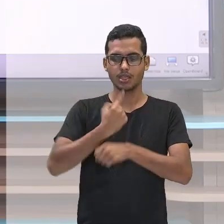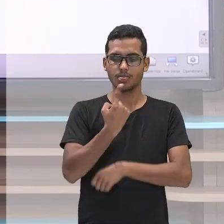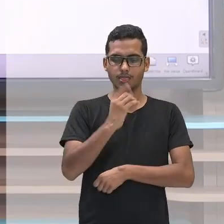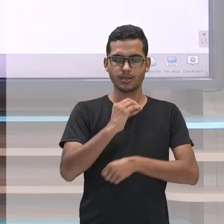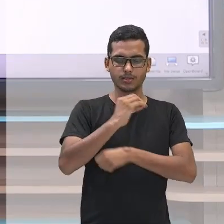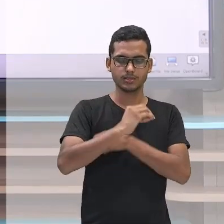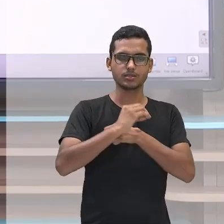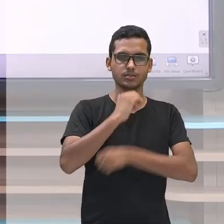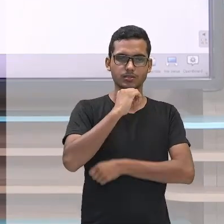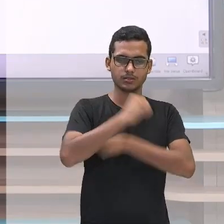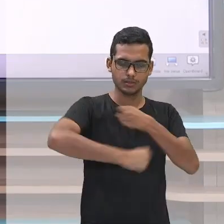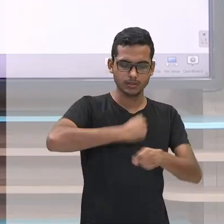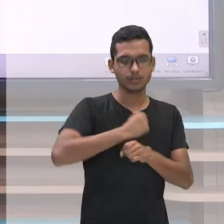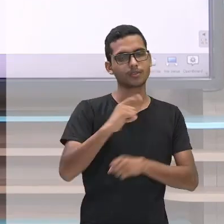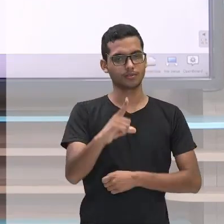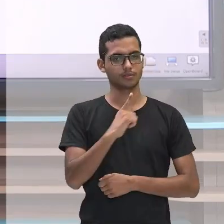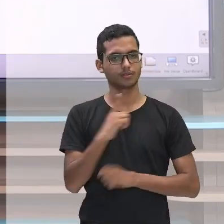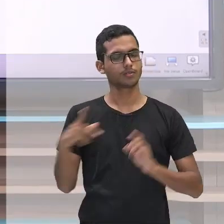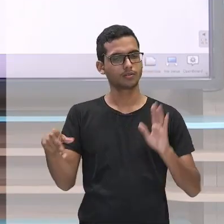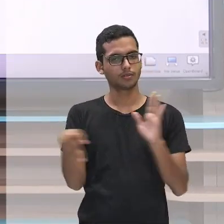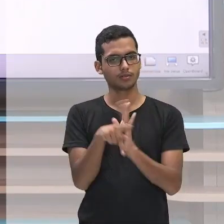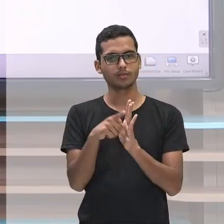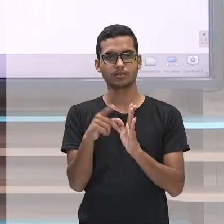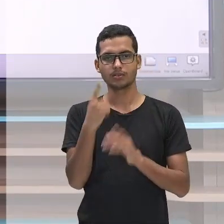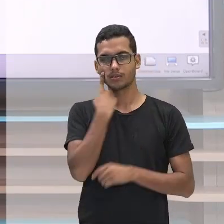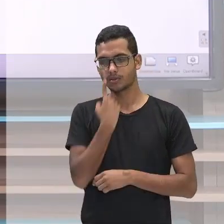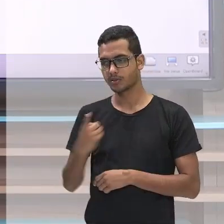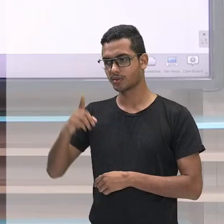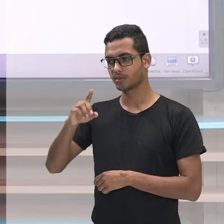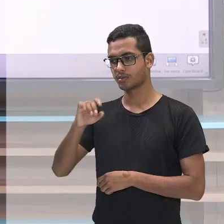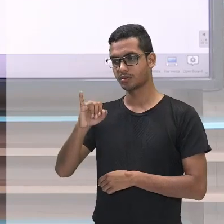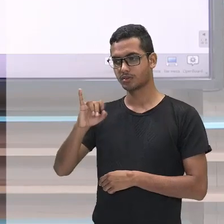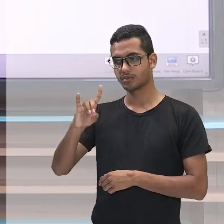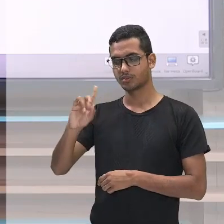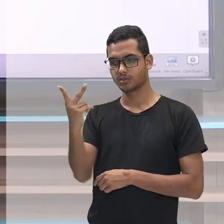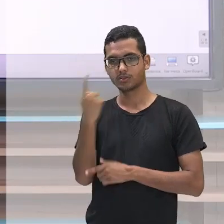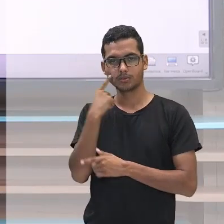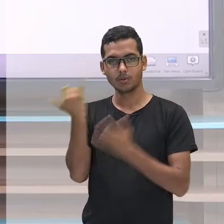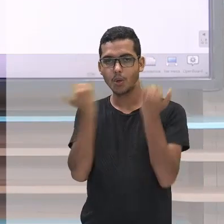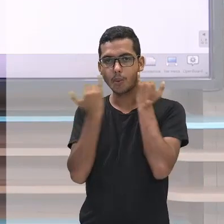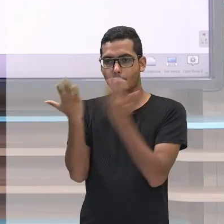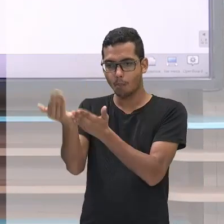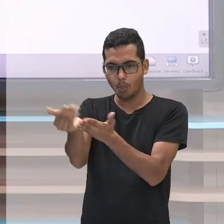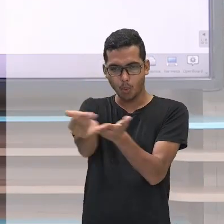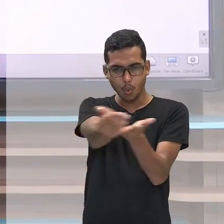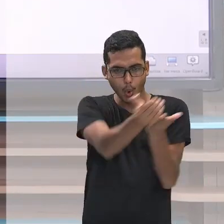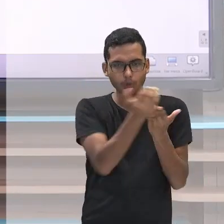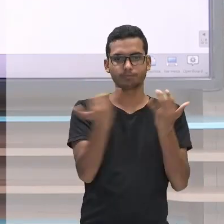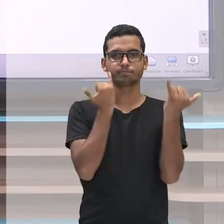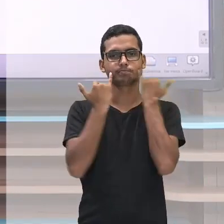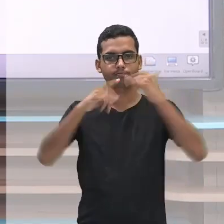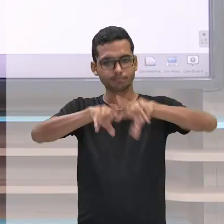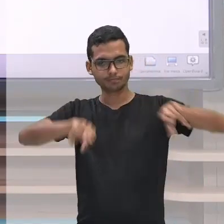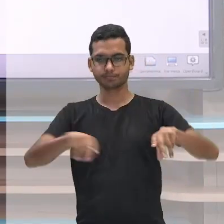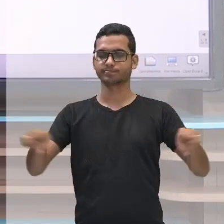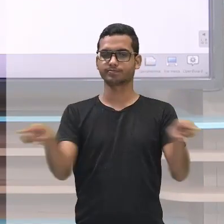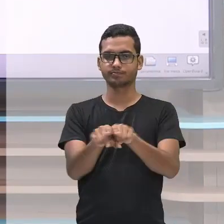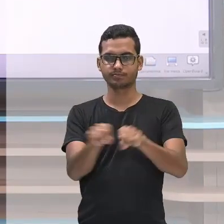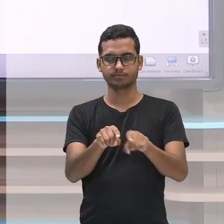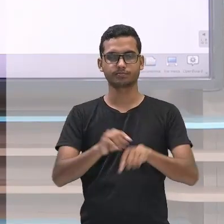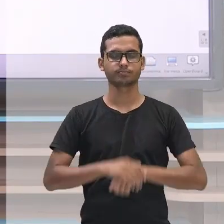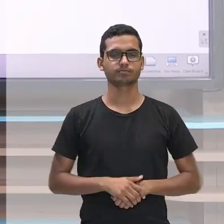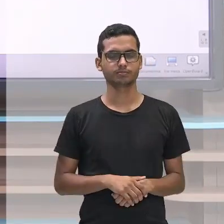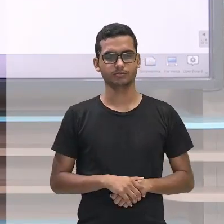10 em 10 anos, a gente tem ali as pessoas responsáveis em fazer o levantamento do censo